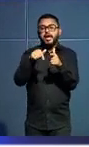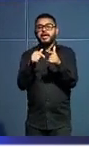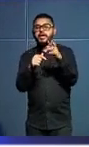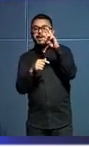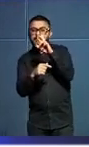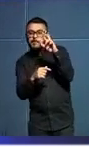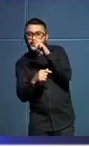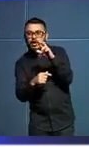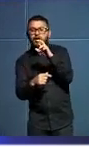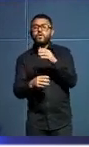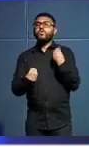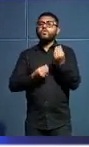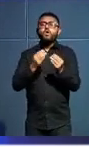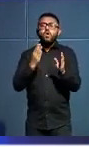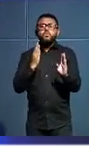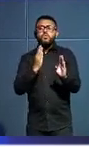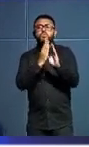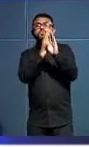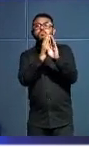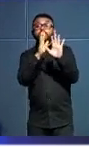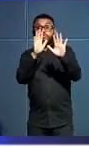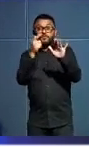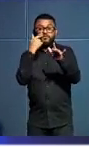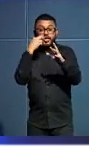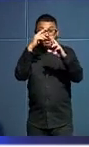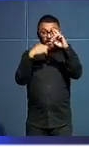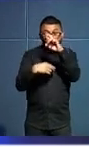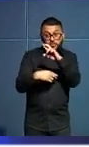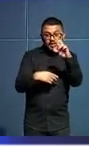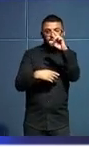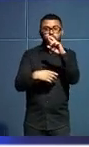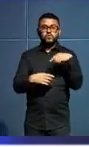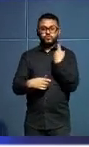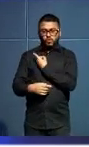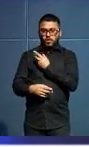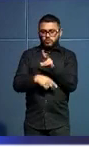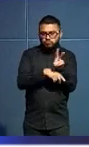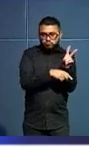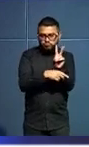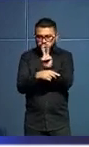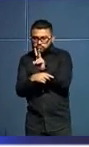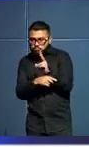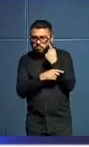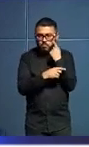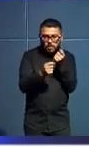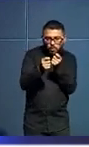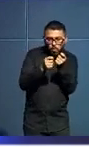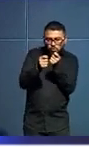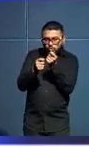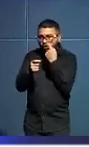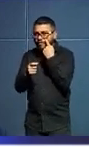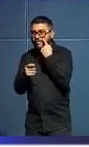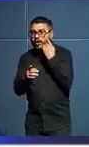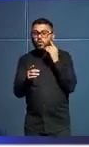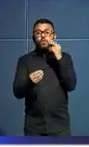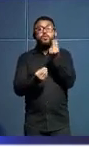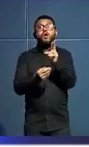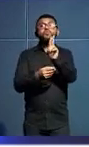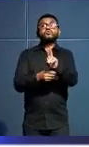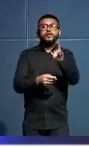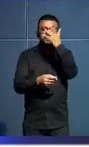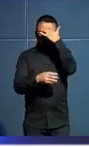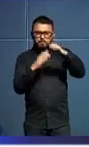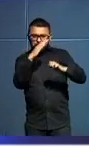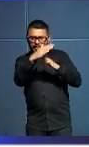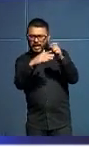para a gente entender como é que funciona esse impacto na fiscalização é importante dizer que a fiscalização ela monitora continuamente o desempenho